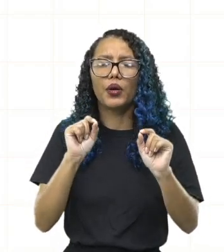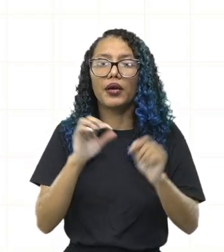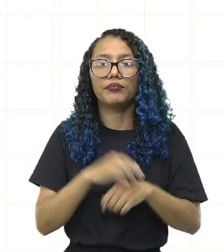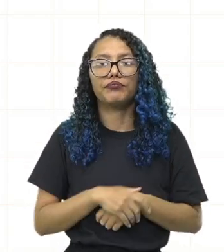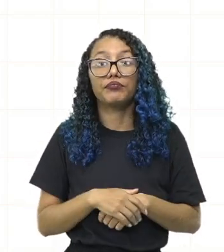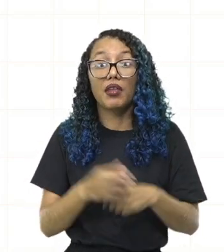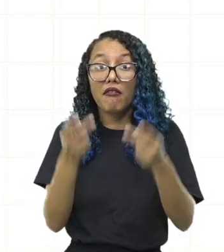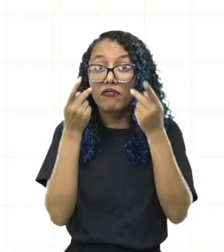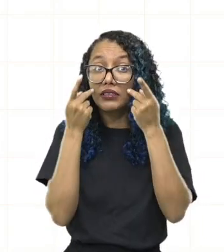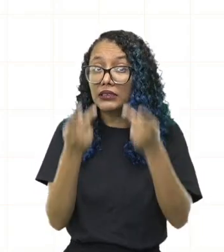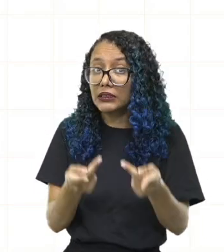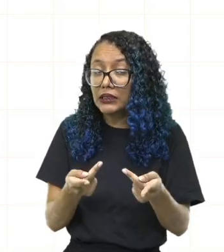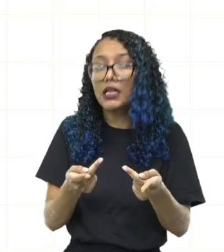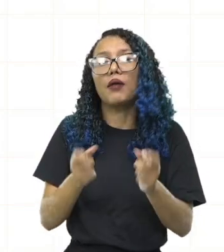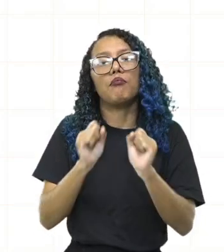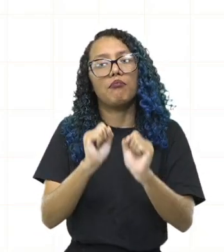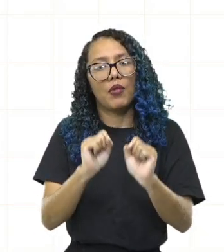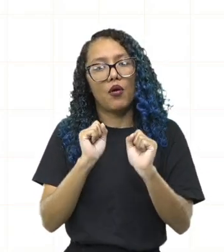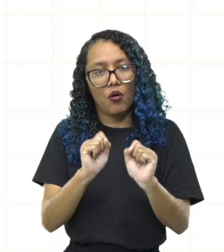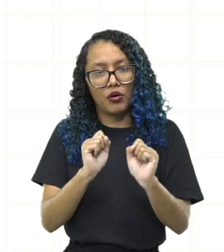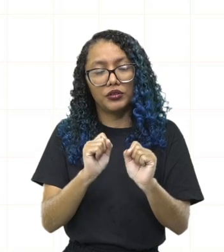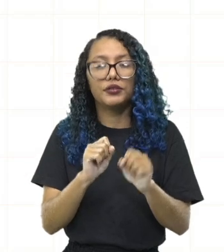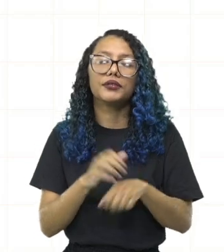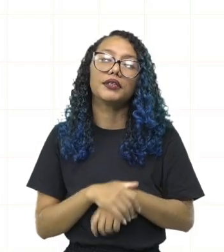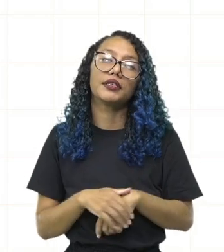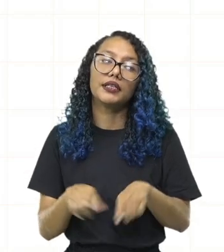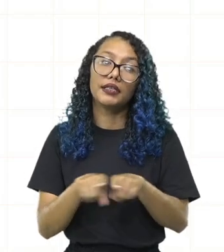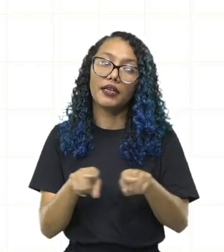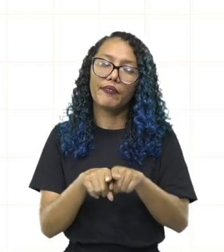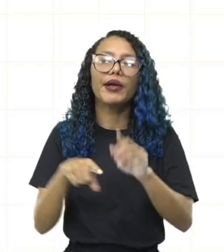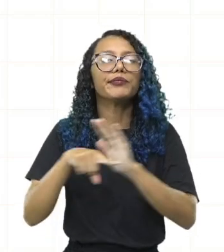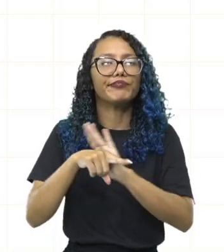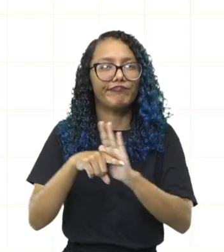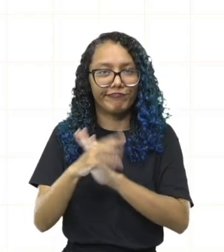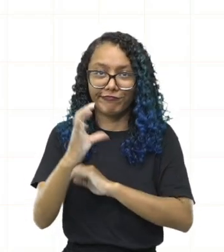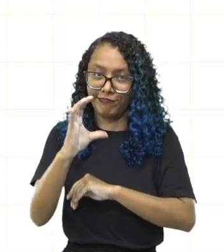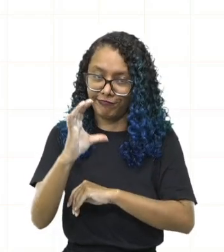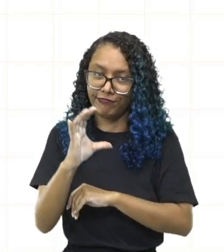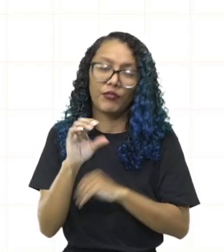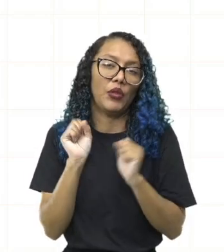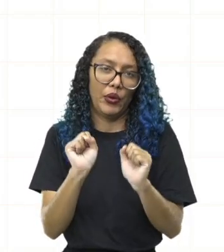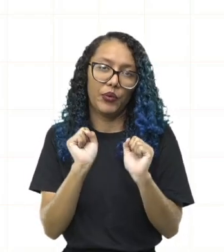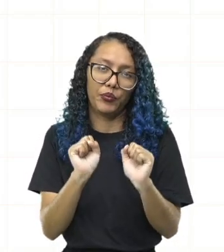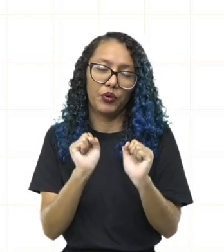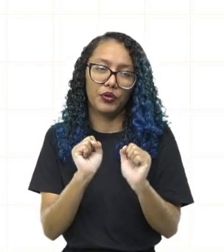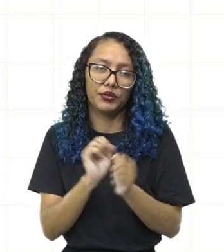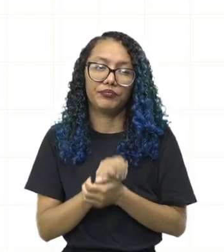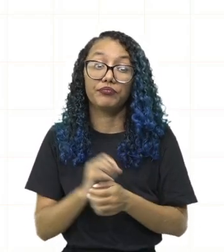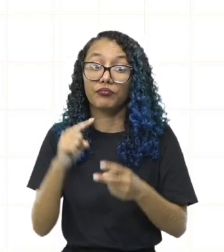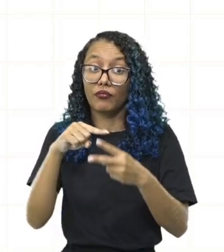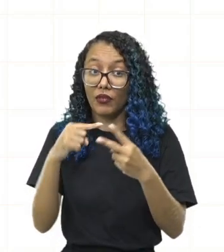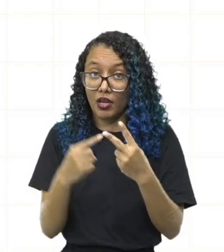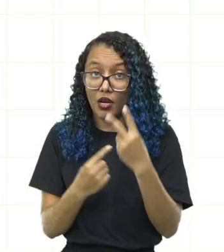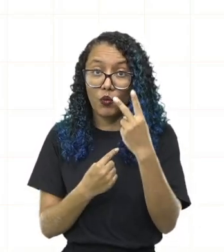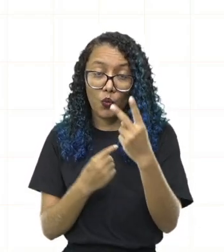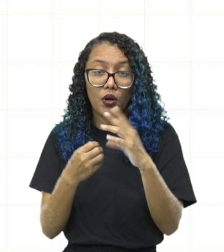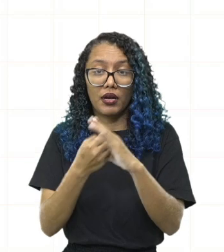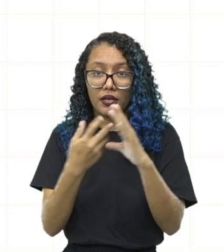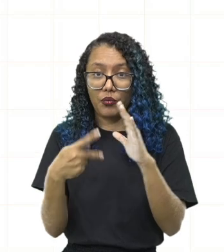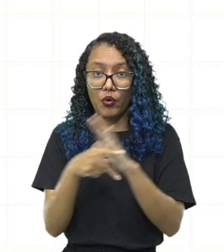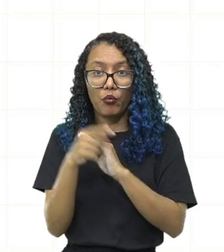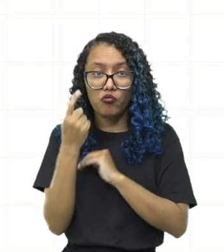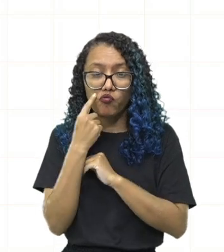E também aqui, como nós vimos nas outras, né, pesquisas científicas. Então essas são as duas características